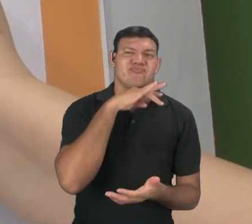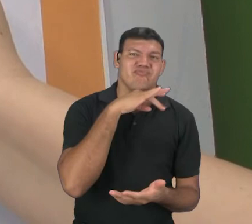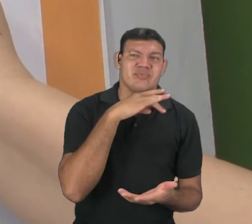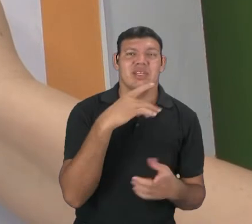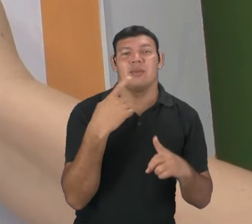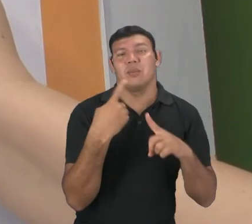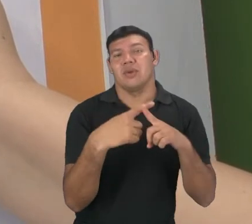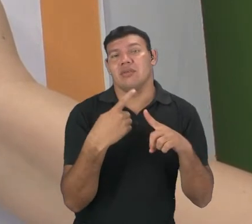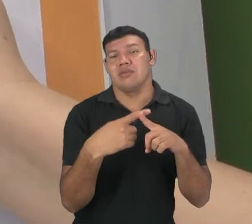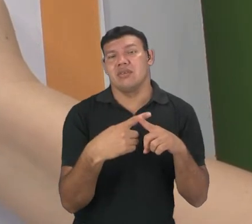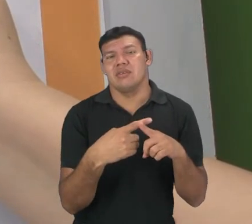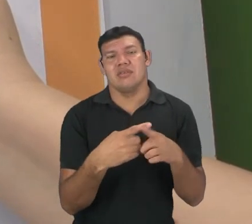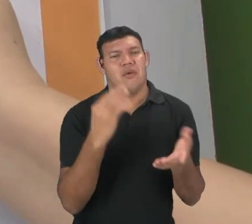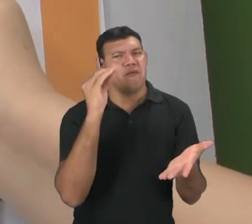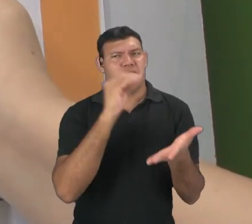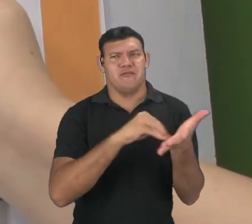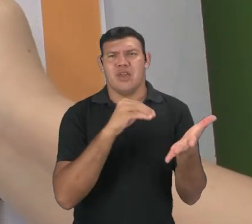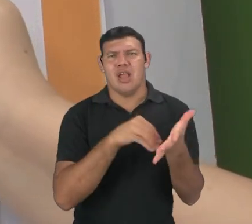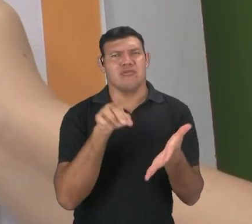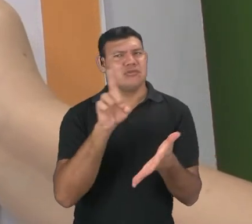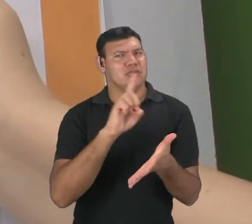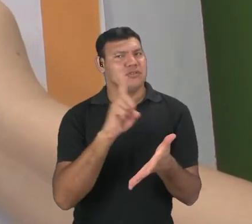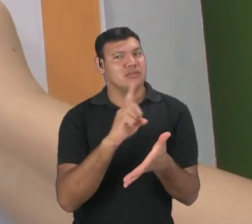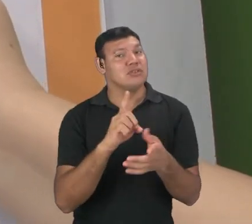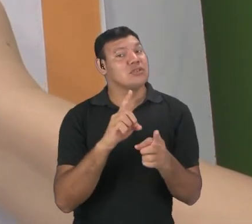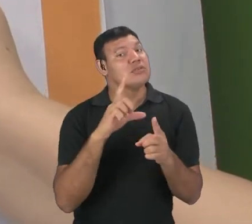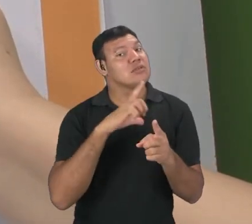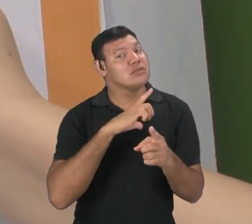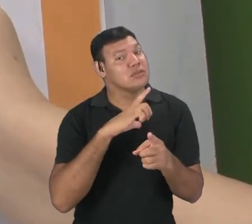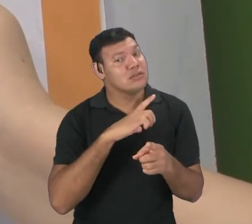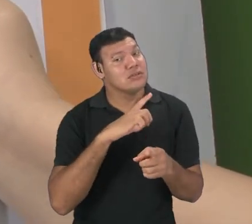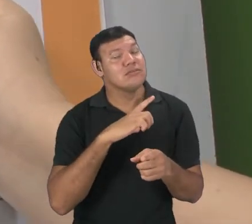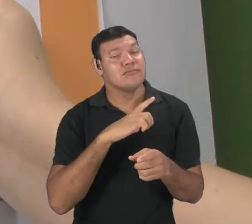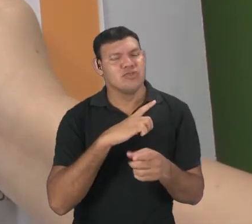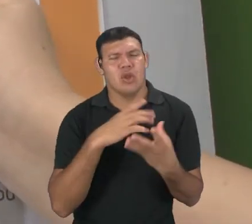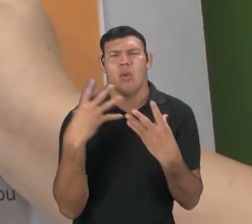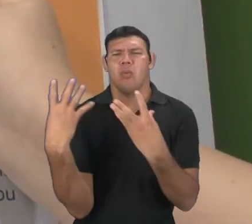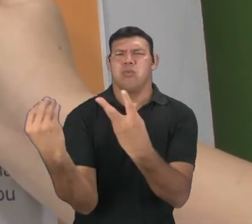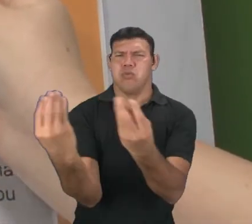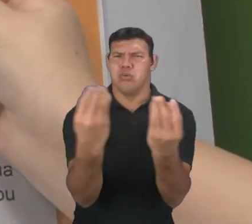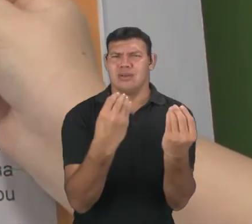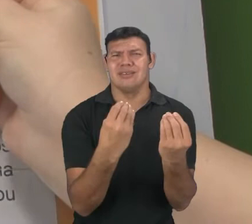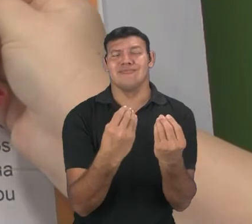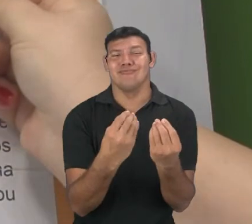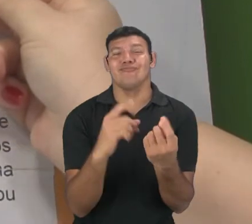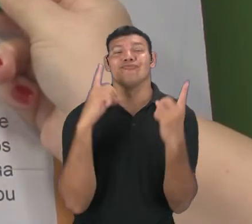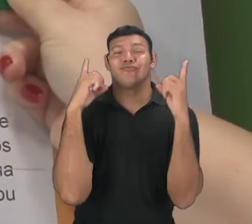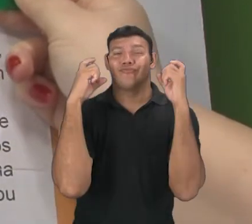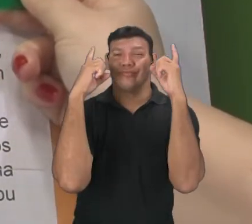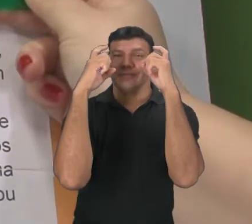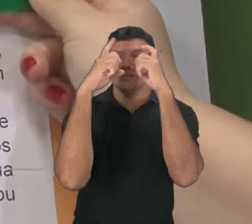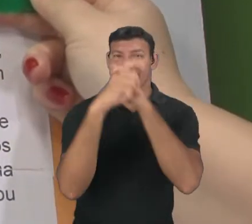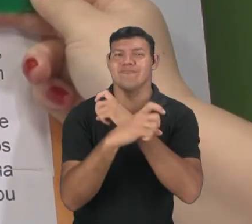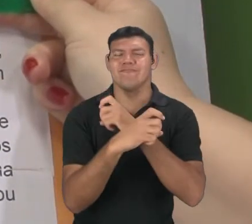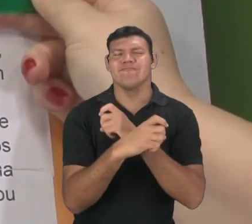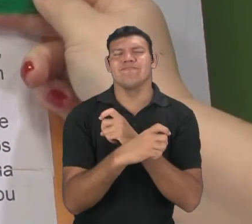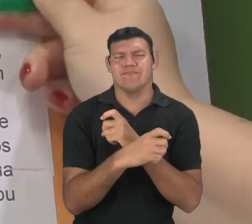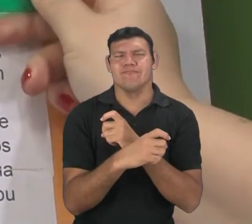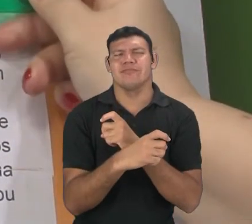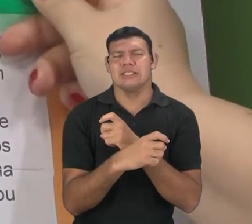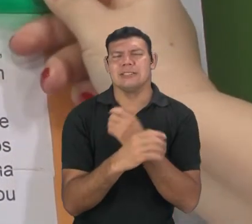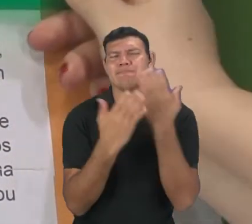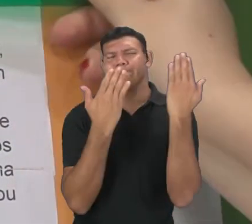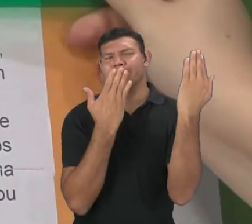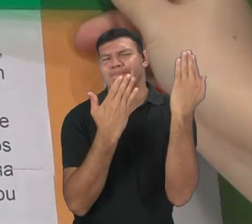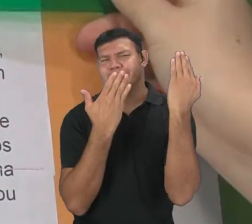que faltasse princesas, não, havia de sobra, mas a dificuldade era saber se